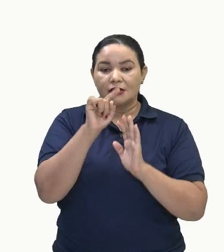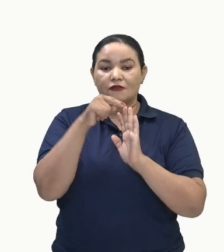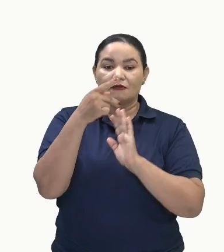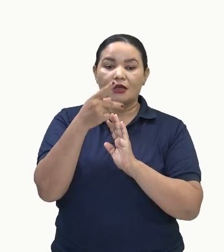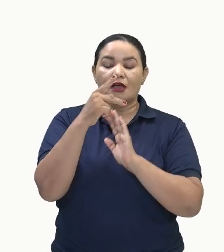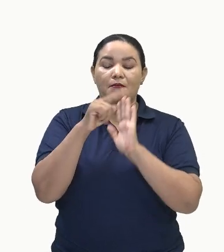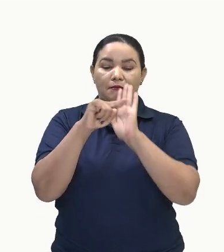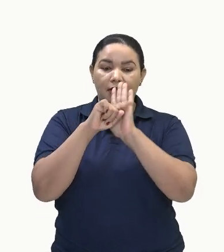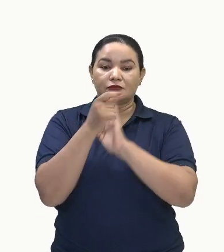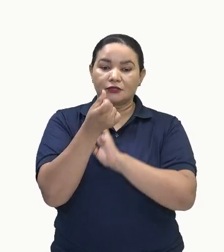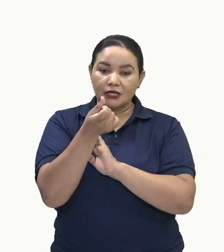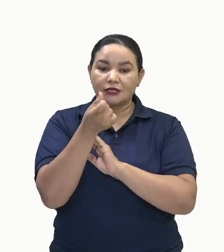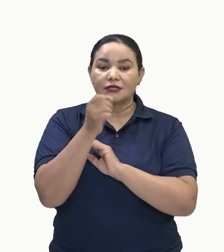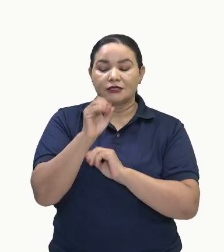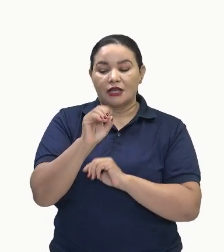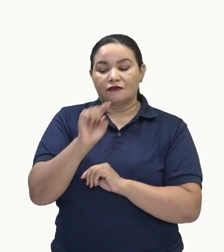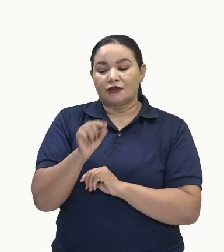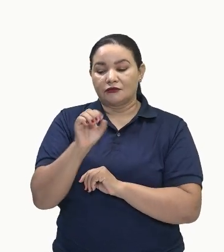igual a